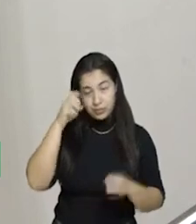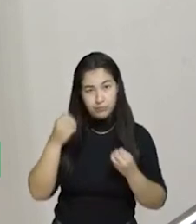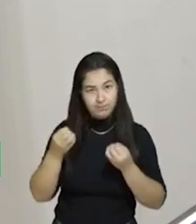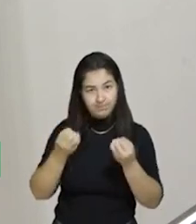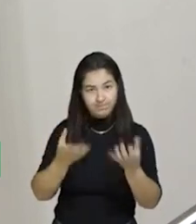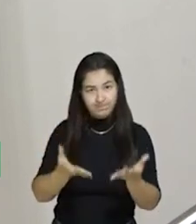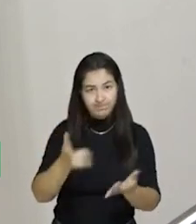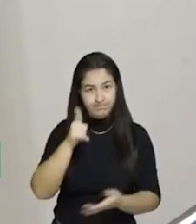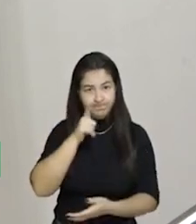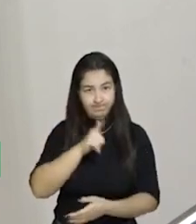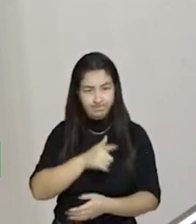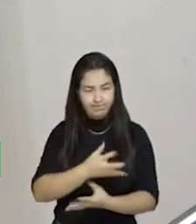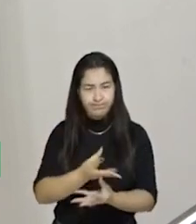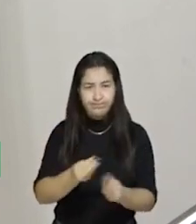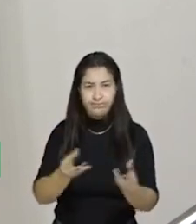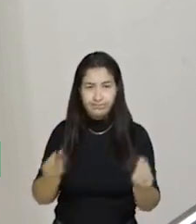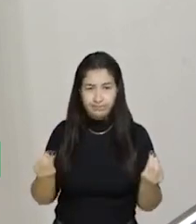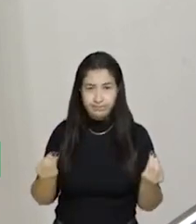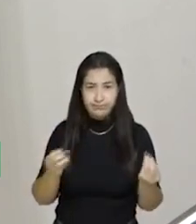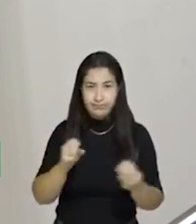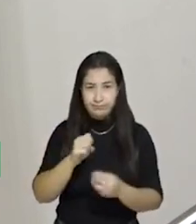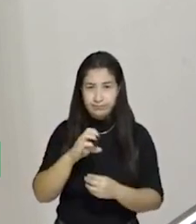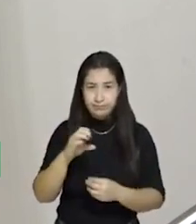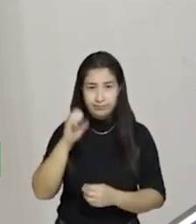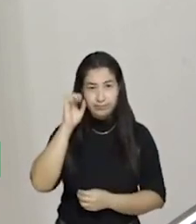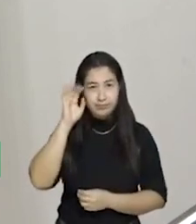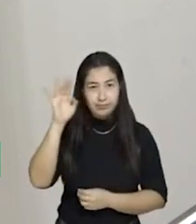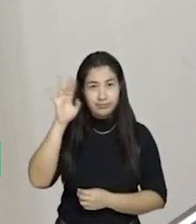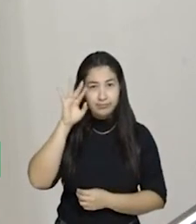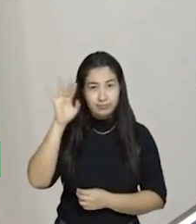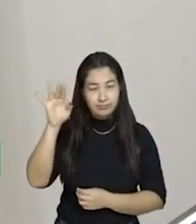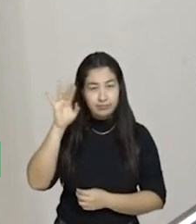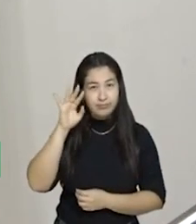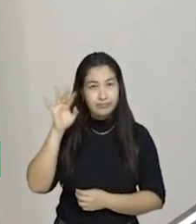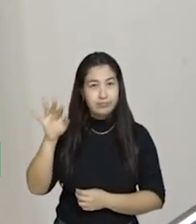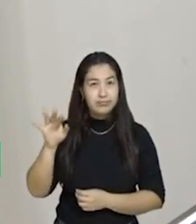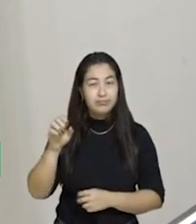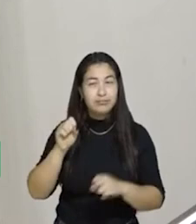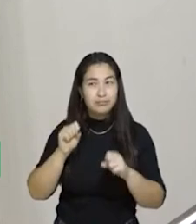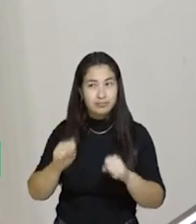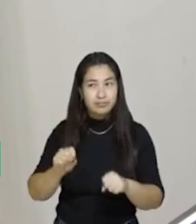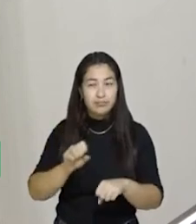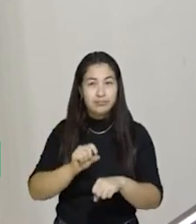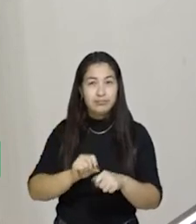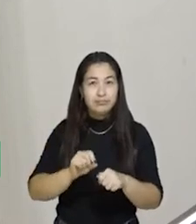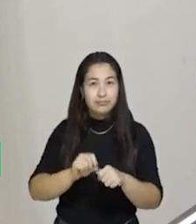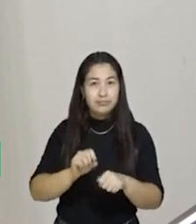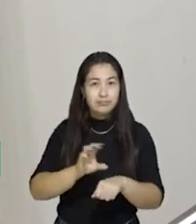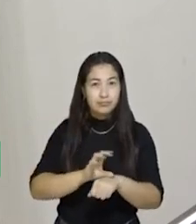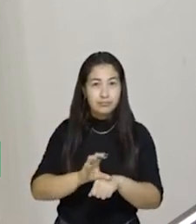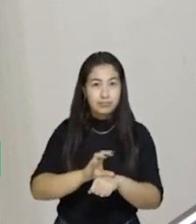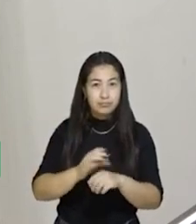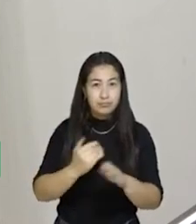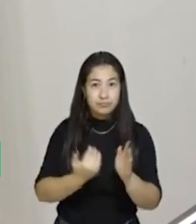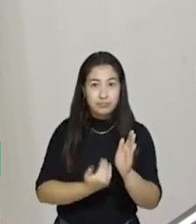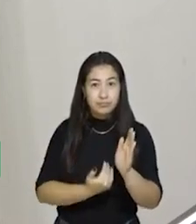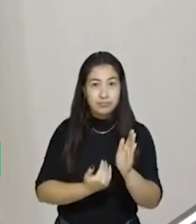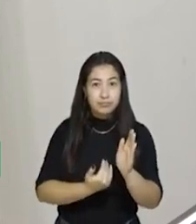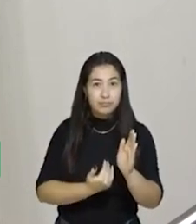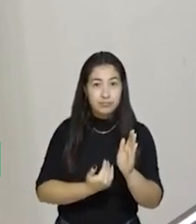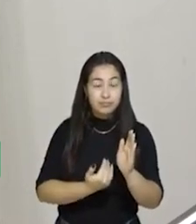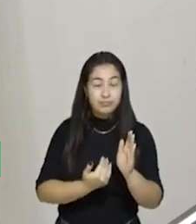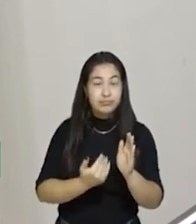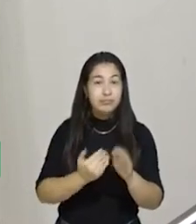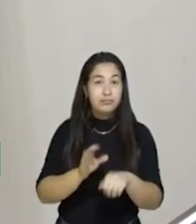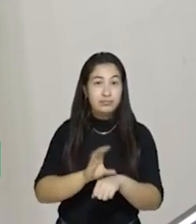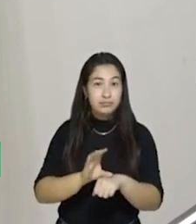Há muitos catarinenses de sonharem com o curso superior muitas vezes com aqueles cursos